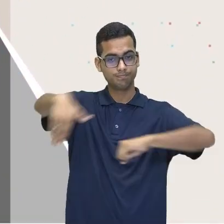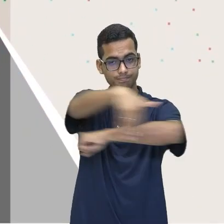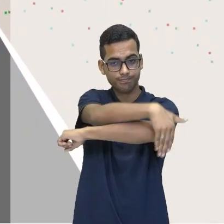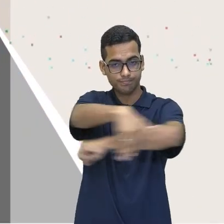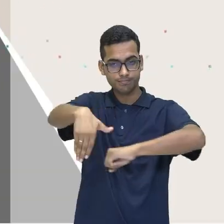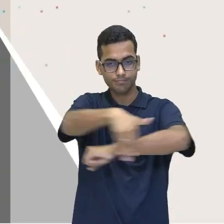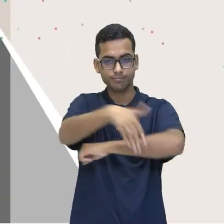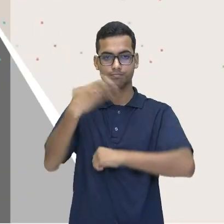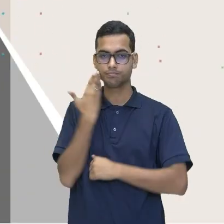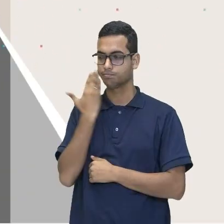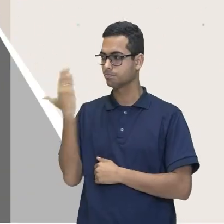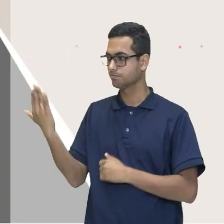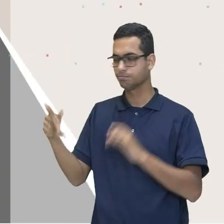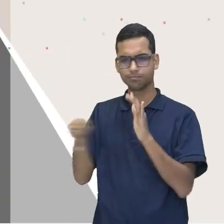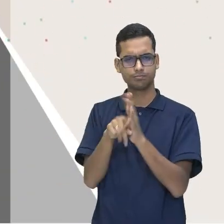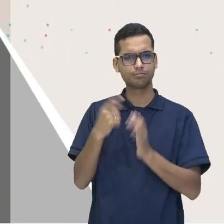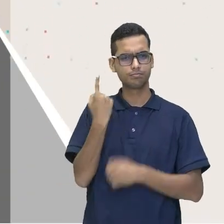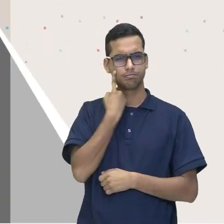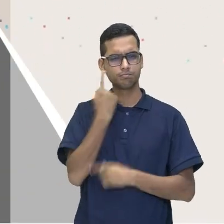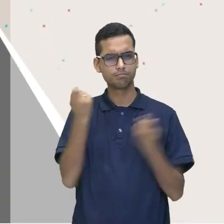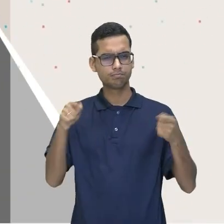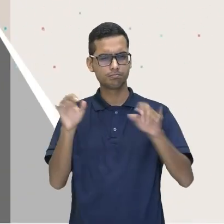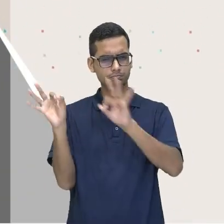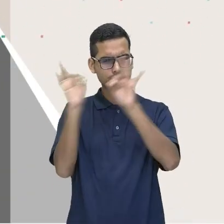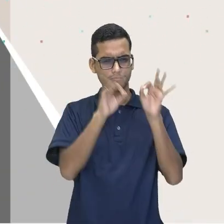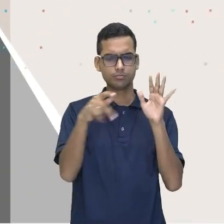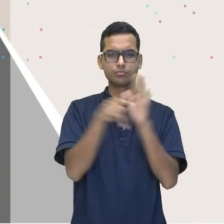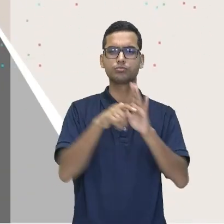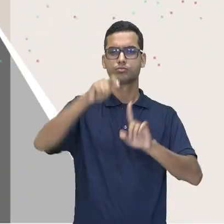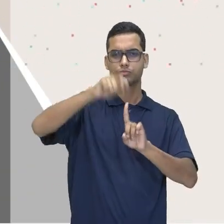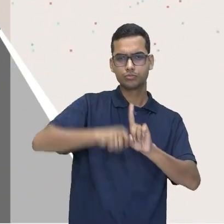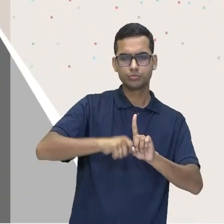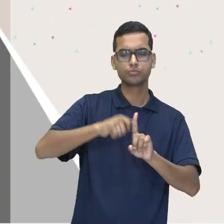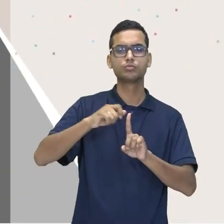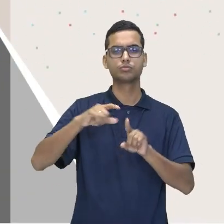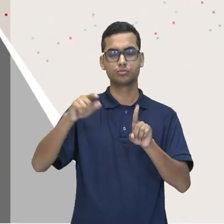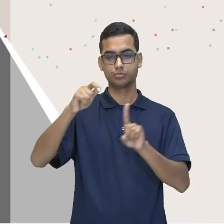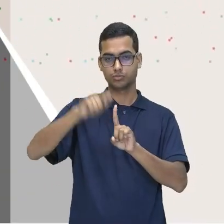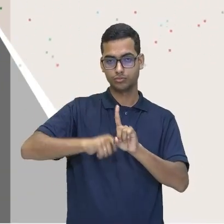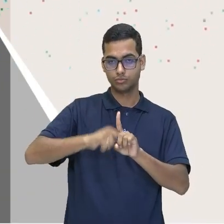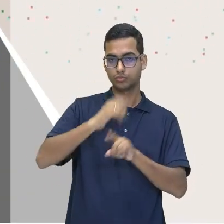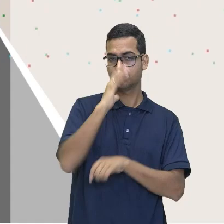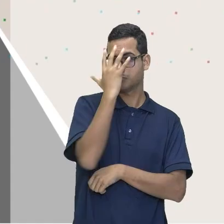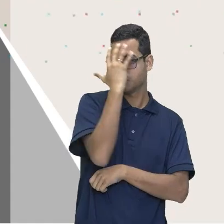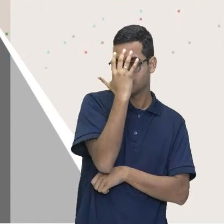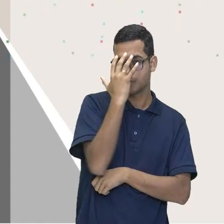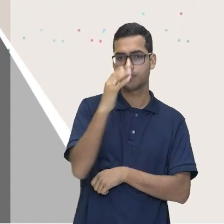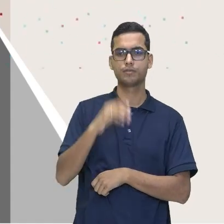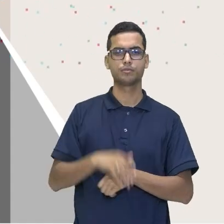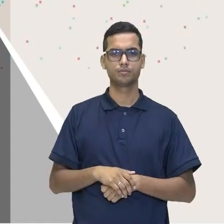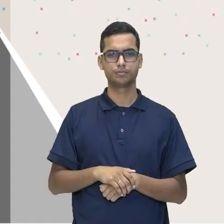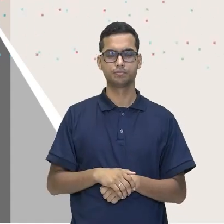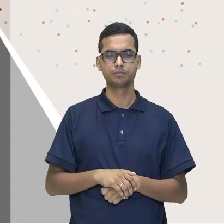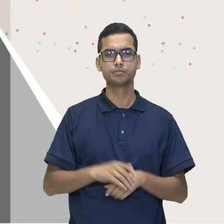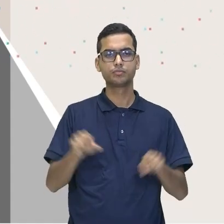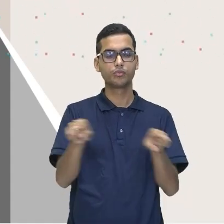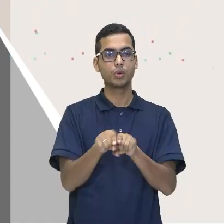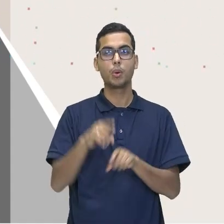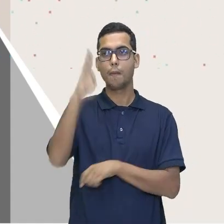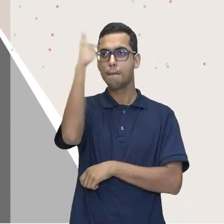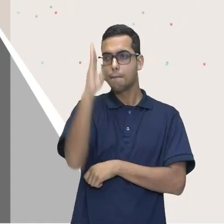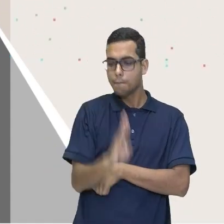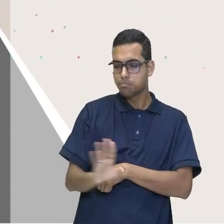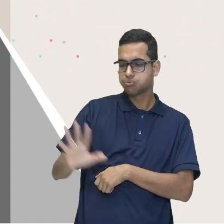Então, como vocês podem ver, durante o mês de fevereiro, todo o Brasil comemora o carnaval. E